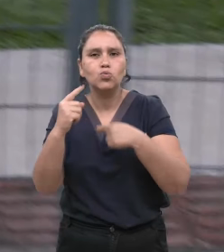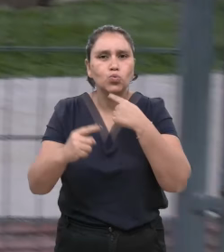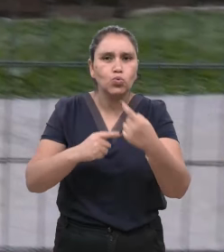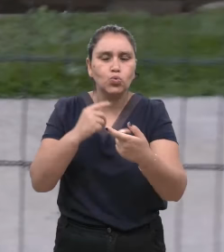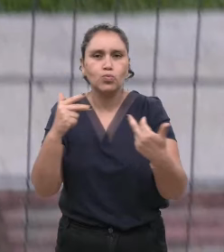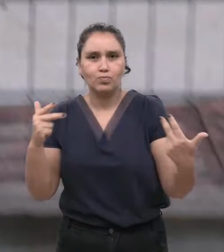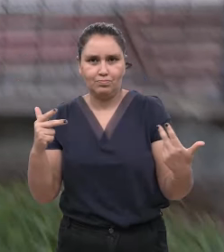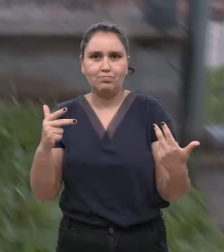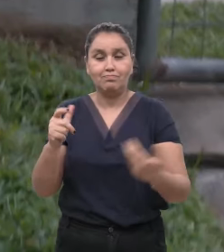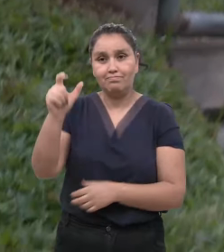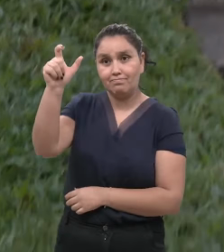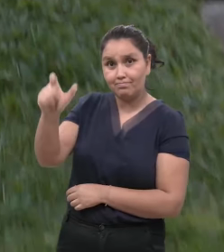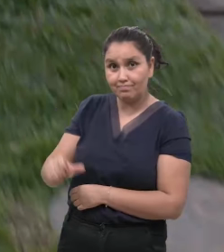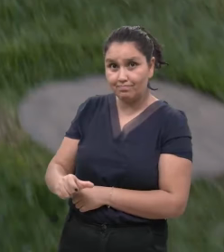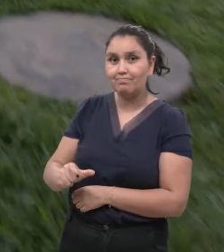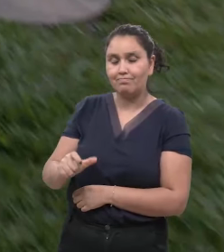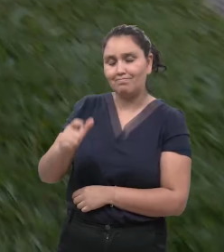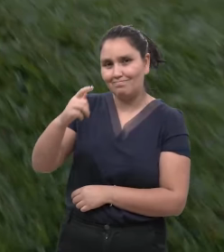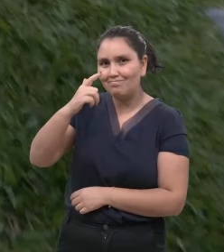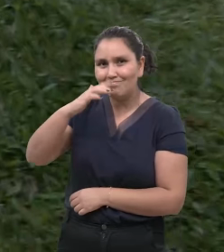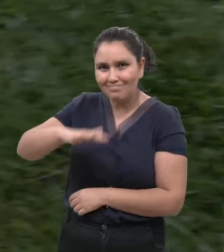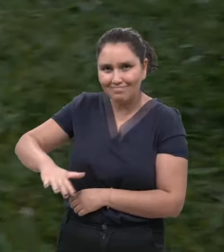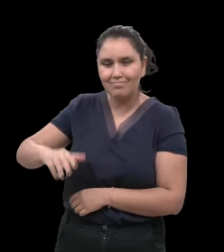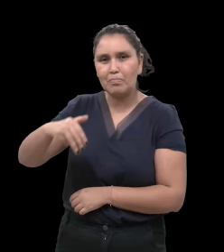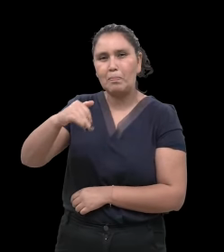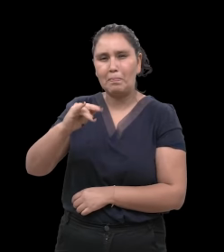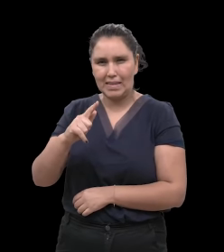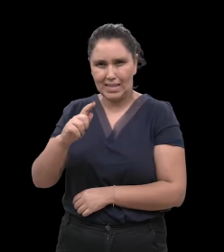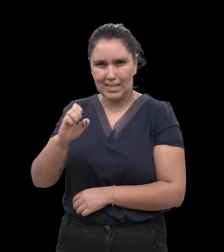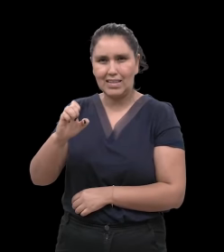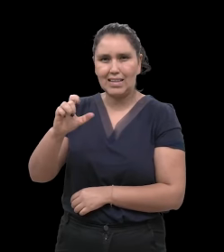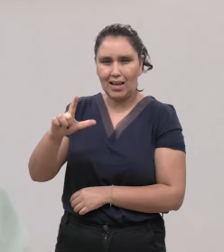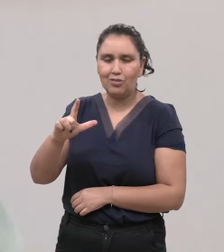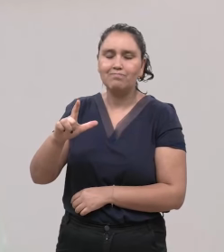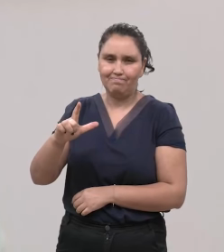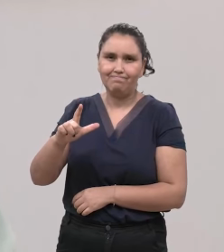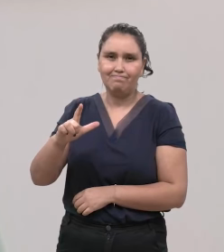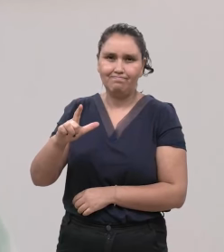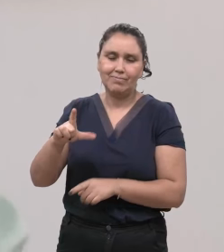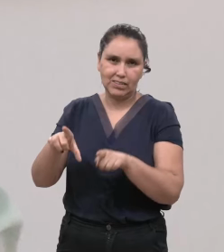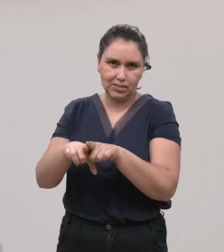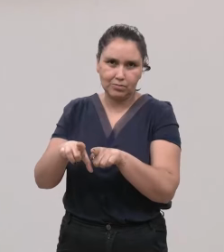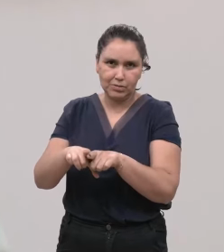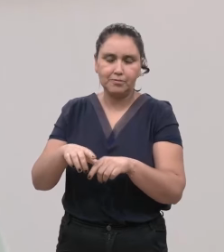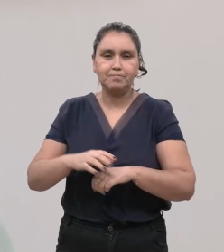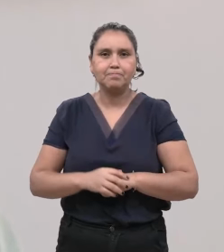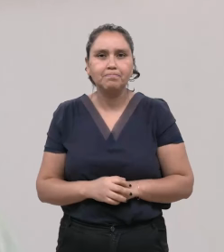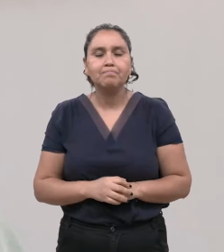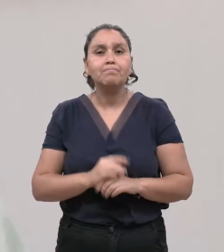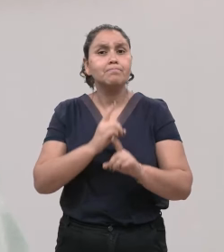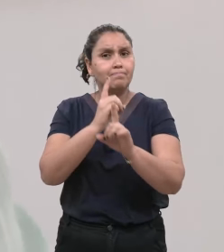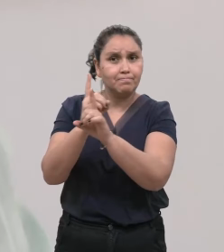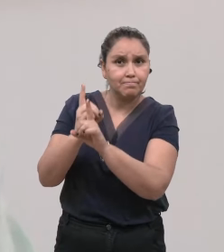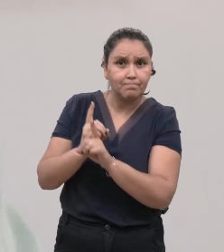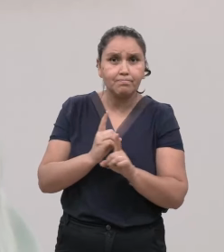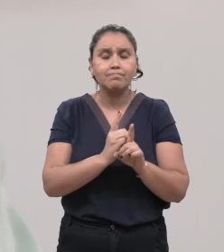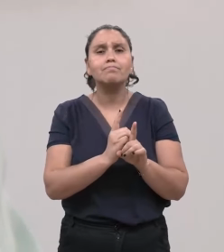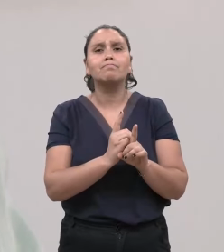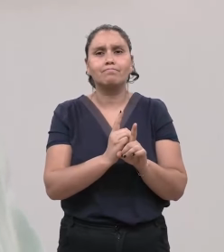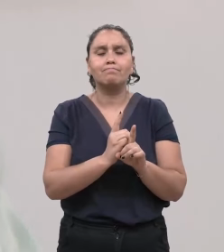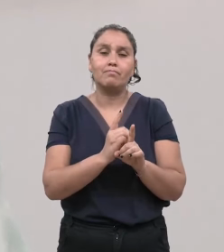especialmente nos primeiros anos de vida. No caso do Miguel, não foi diferente. O nosso diagnóstico ele foi um processo um pouquinho mais demorado do